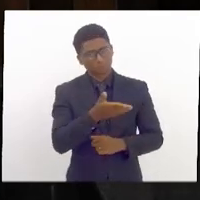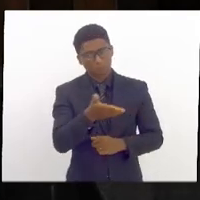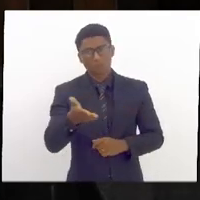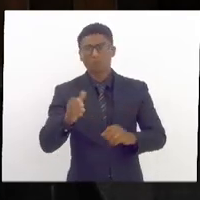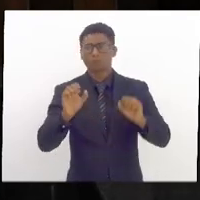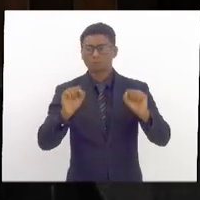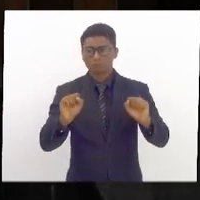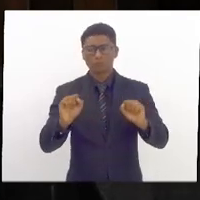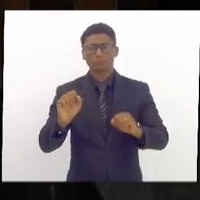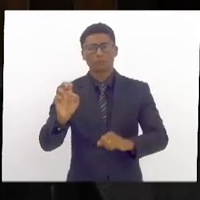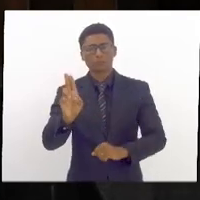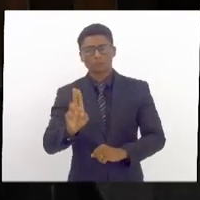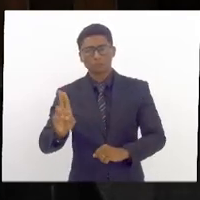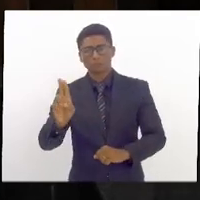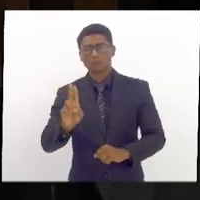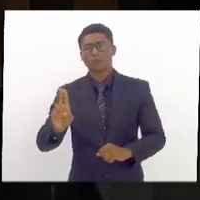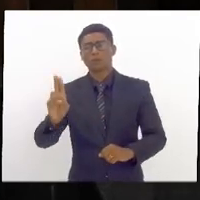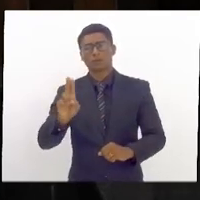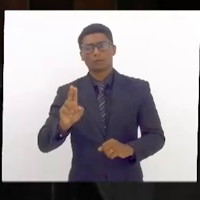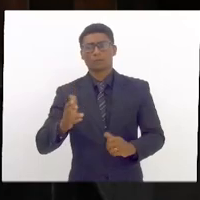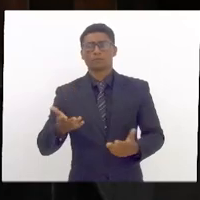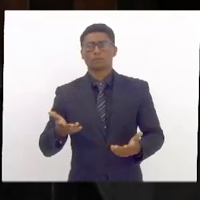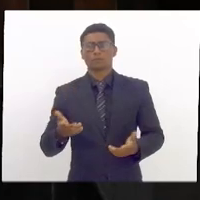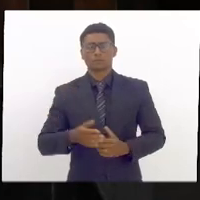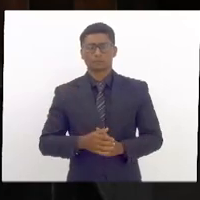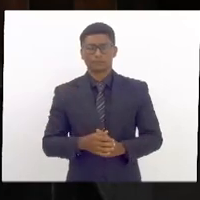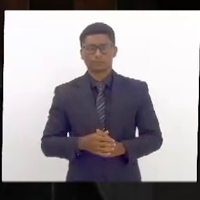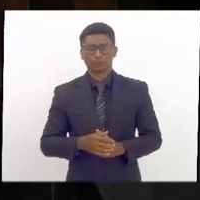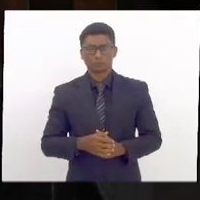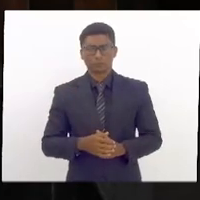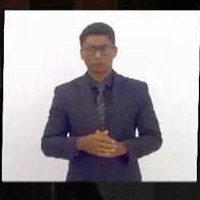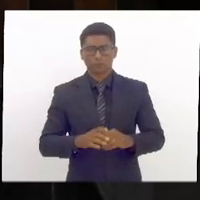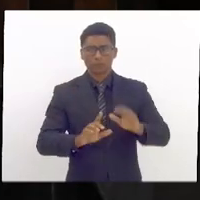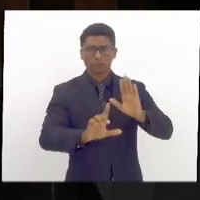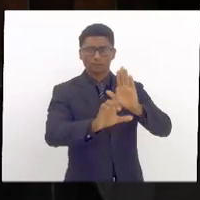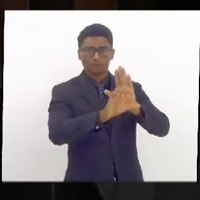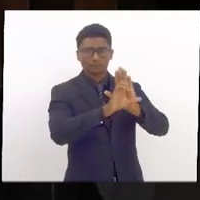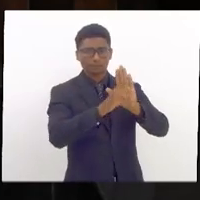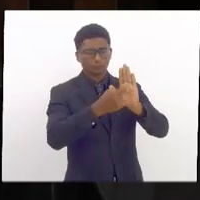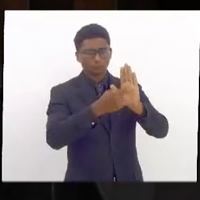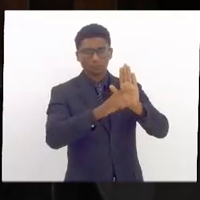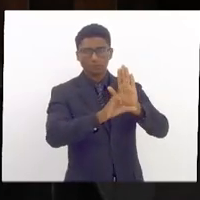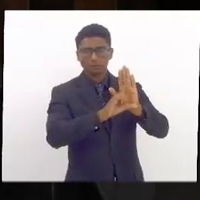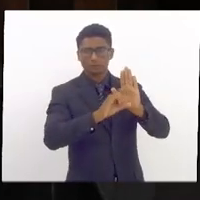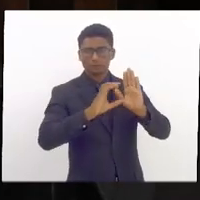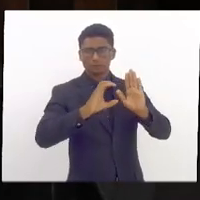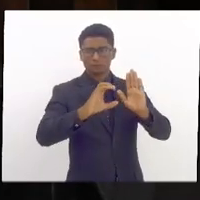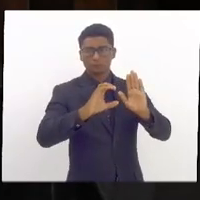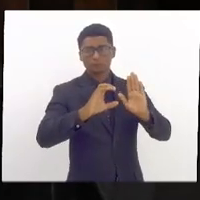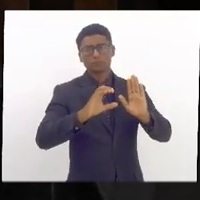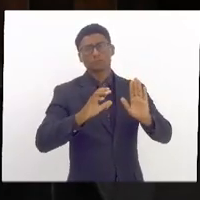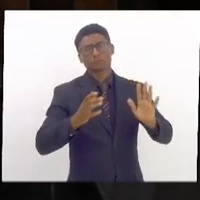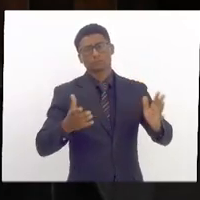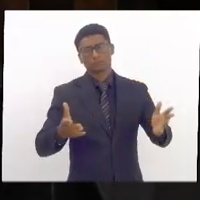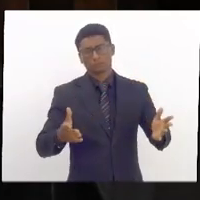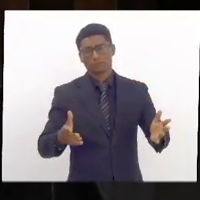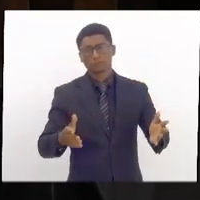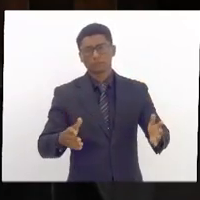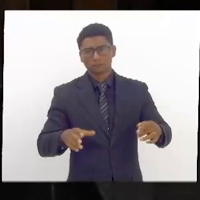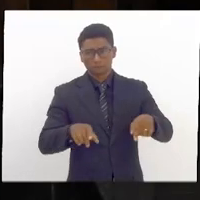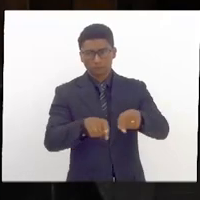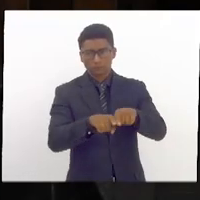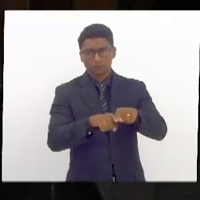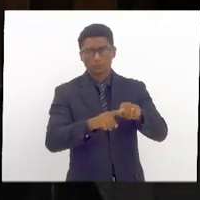serem beneficiados, de poderem fazer jus a uma lei que justamente tenha no seu